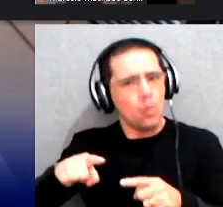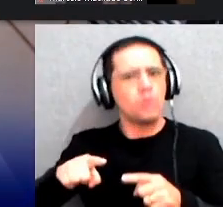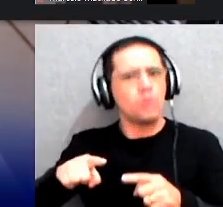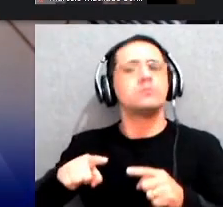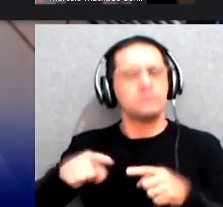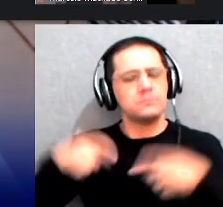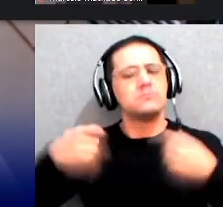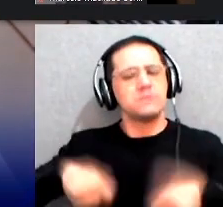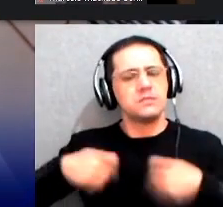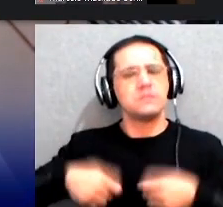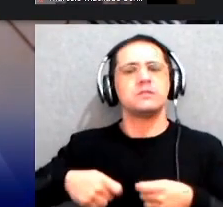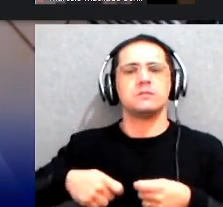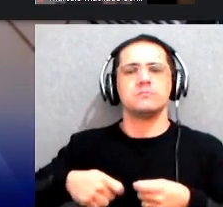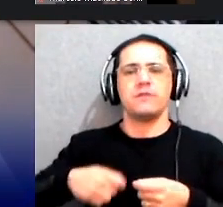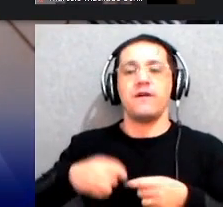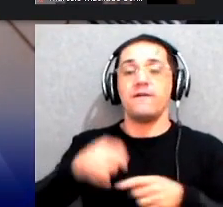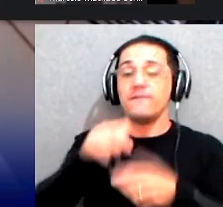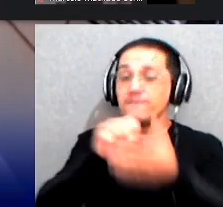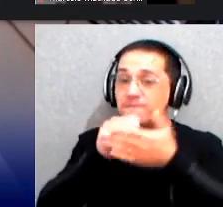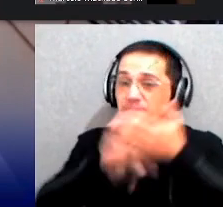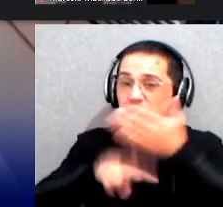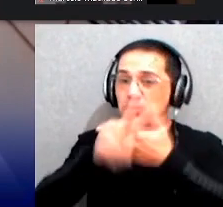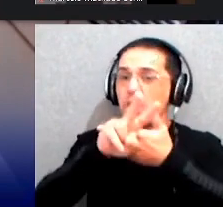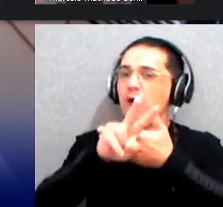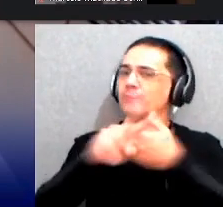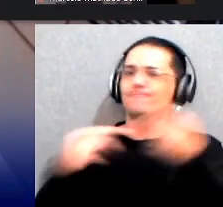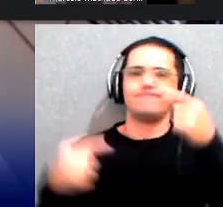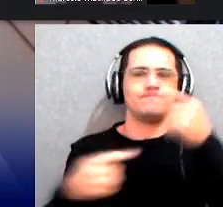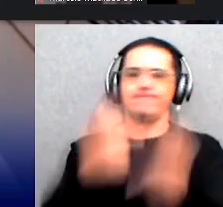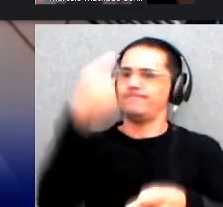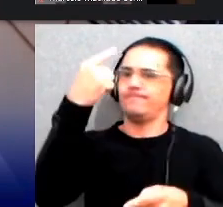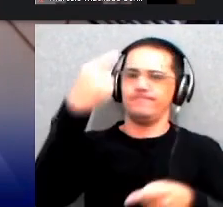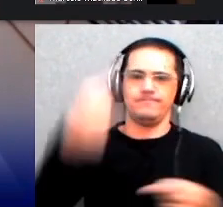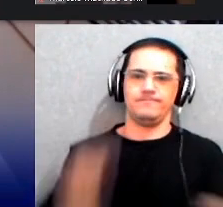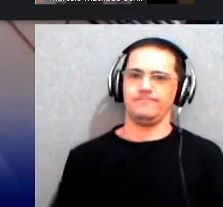ritual. Detalhe, todo mundo aqui deve ter acompanhado.